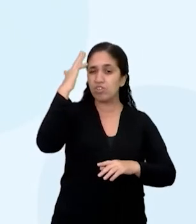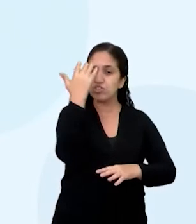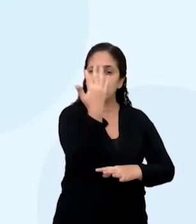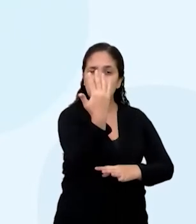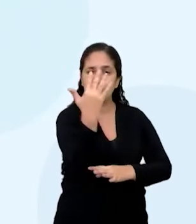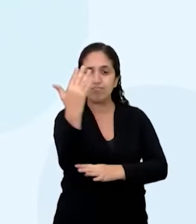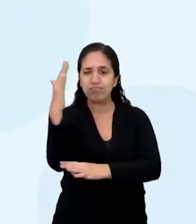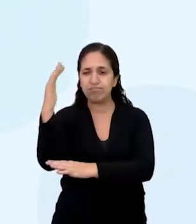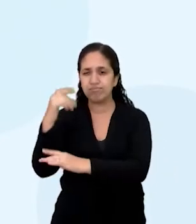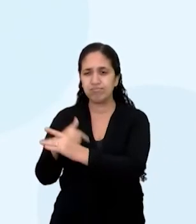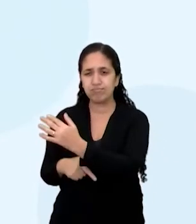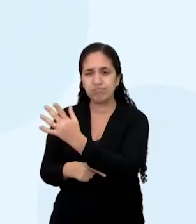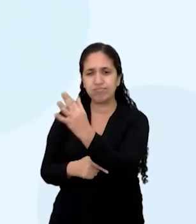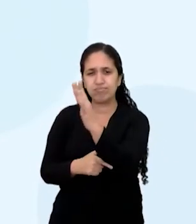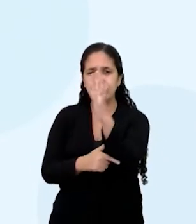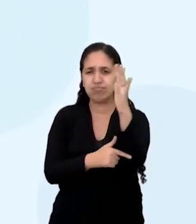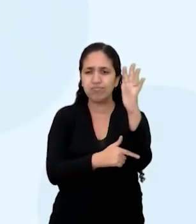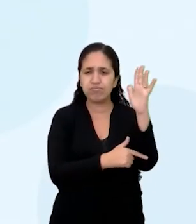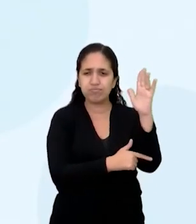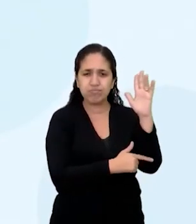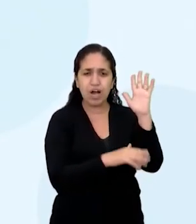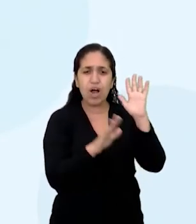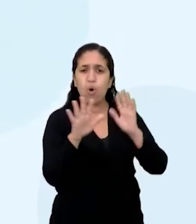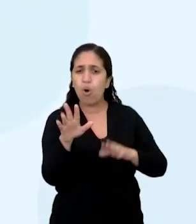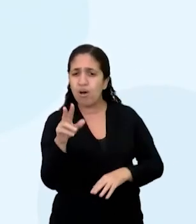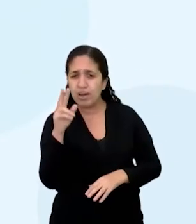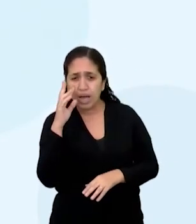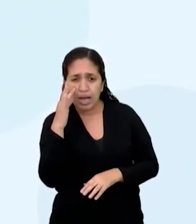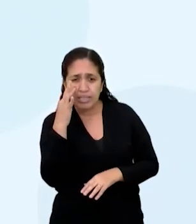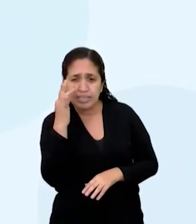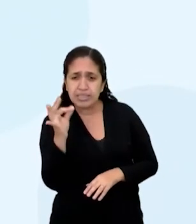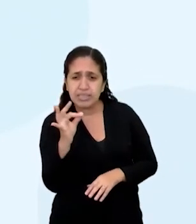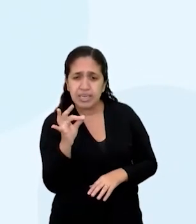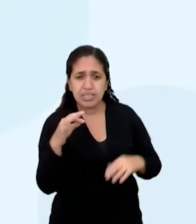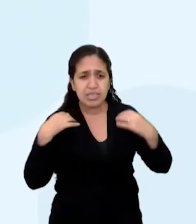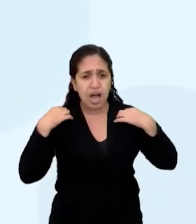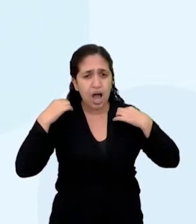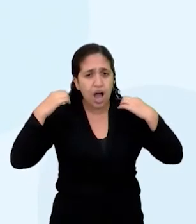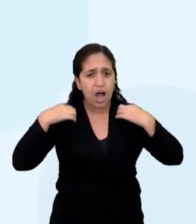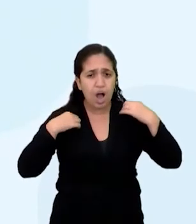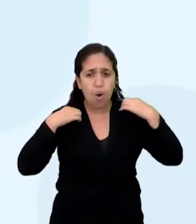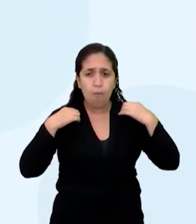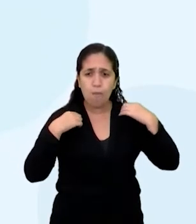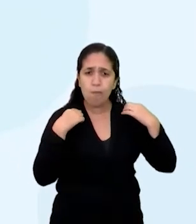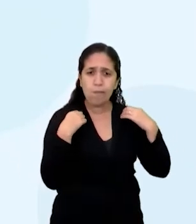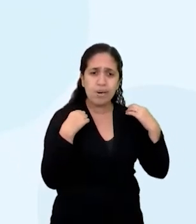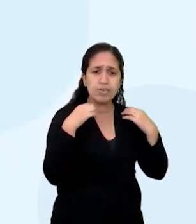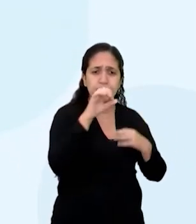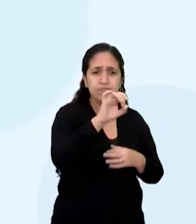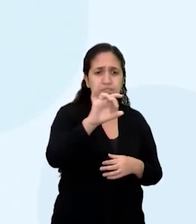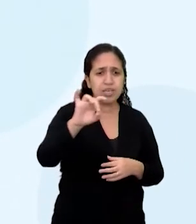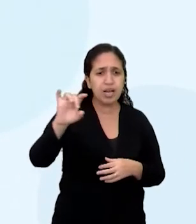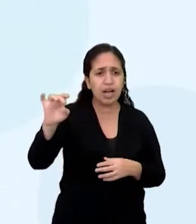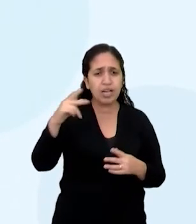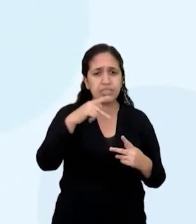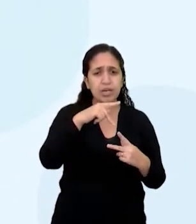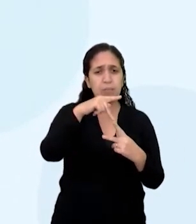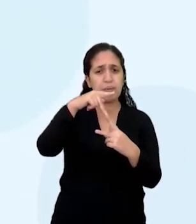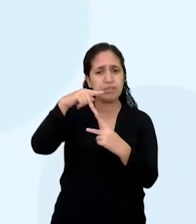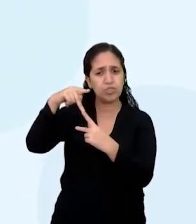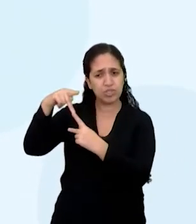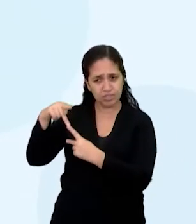floresta. Olhem bem as vestimentas, né? A construção do personagem. Eles